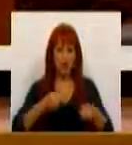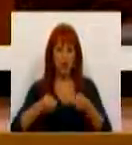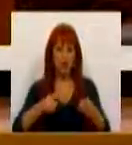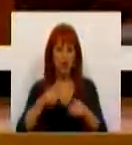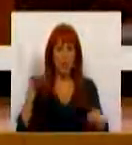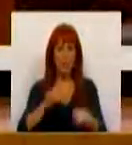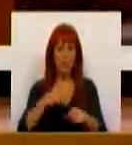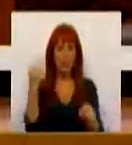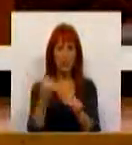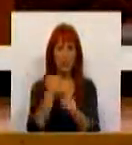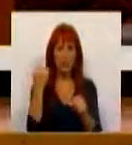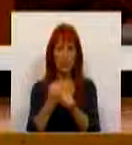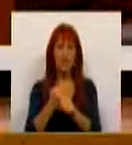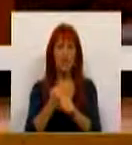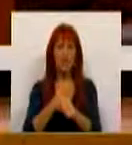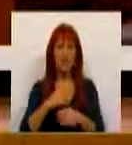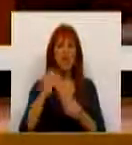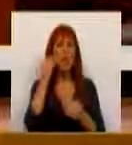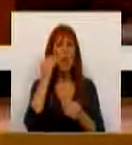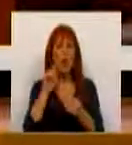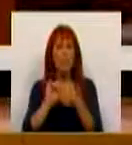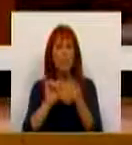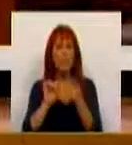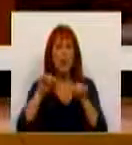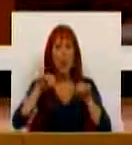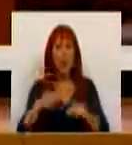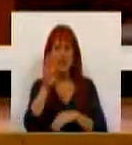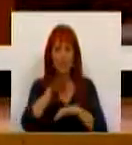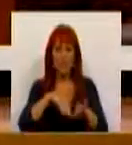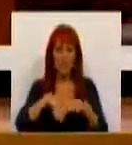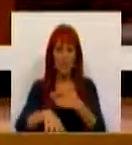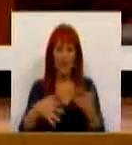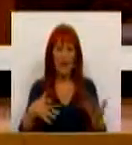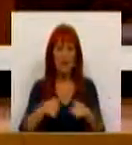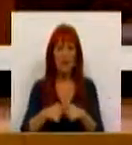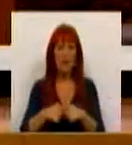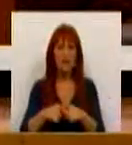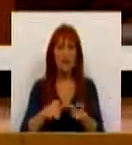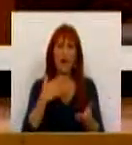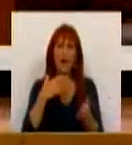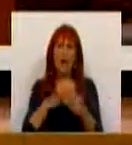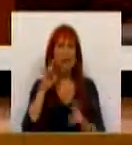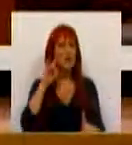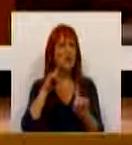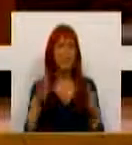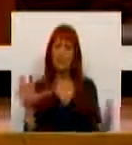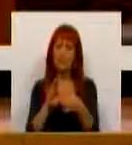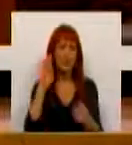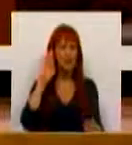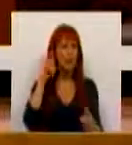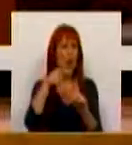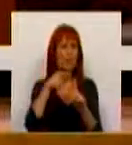organização do tempo de trabalho e das modalidades hoje em dia praticadas, cruzando-as com os objetivos e